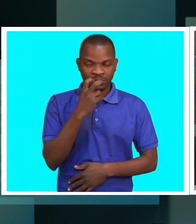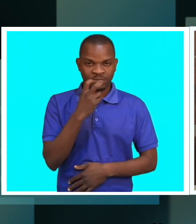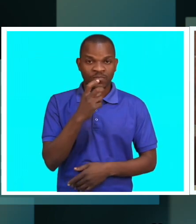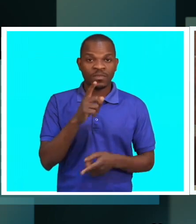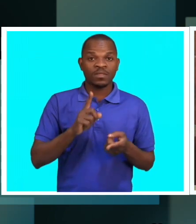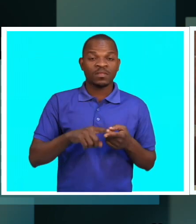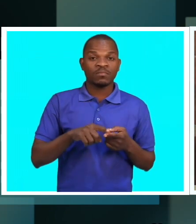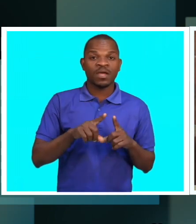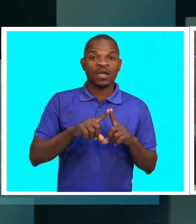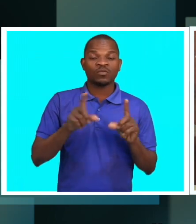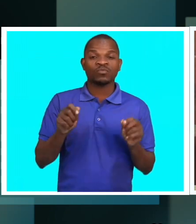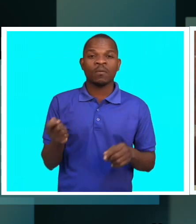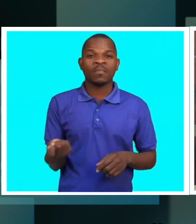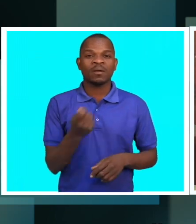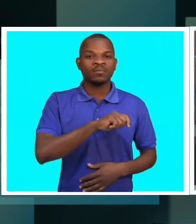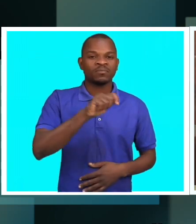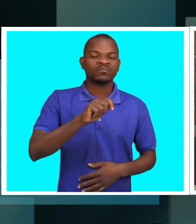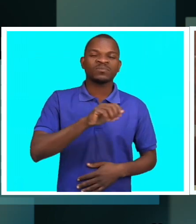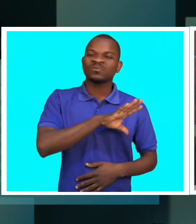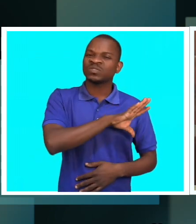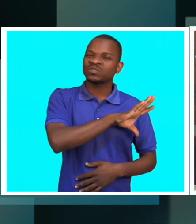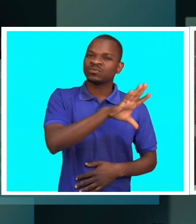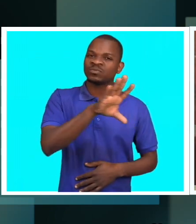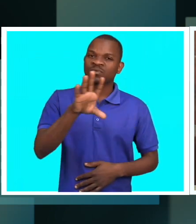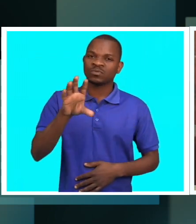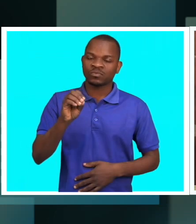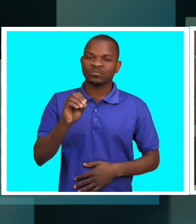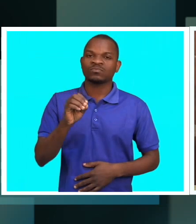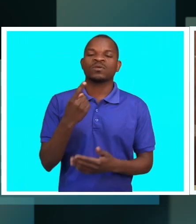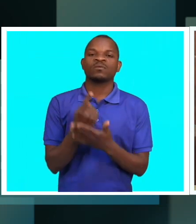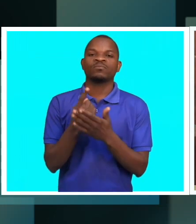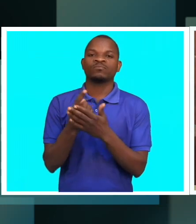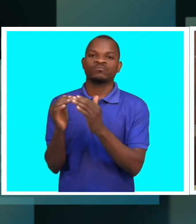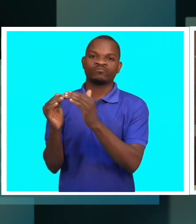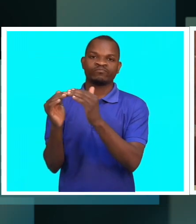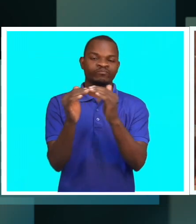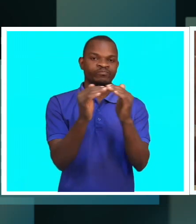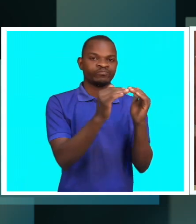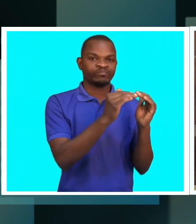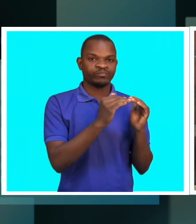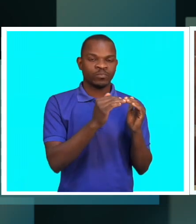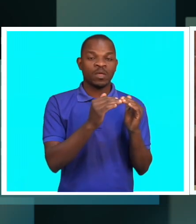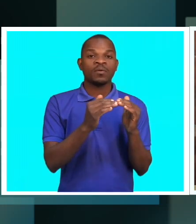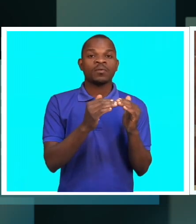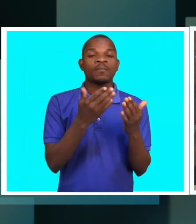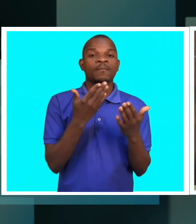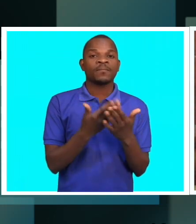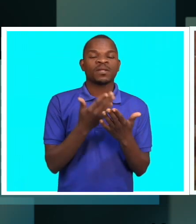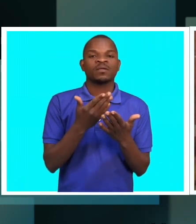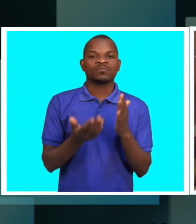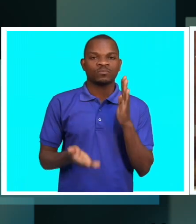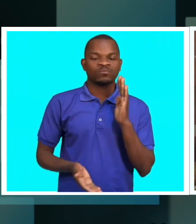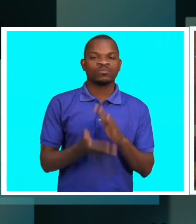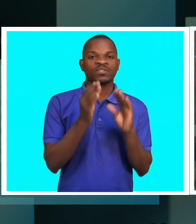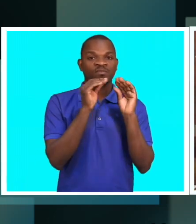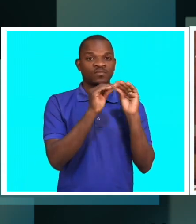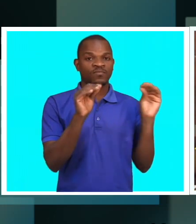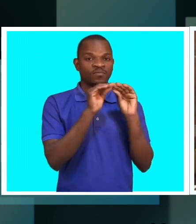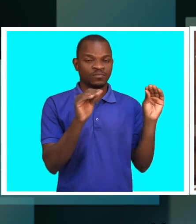todos eles têm que estar em circunstância de igualdade para podermos, então, dar essa formação. E também no